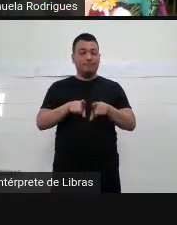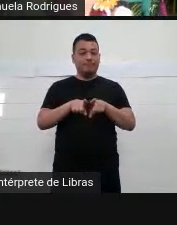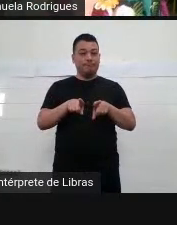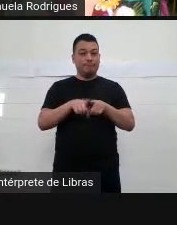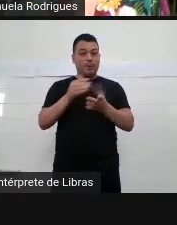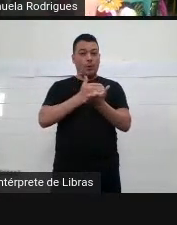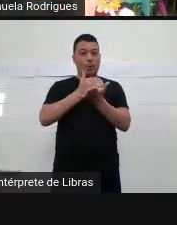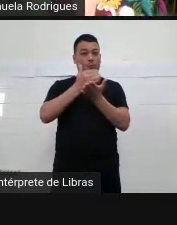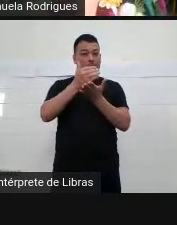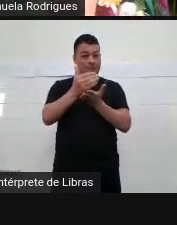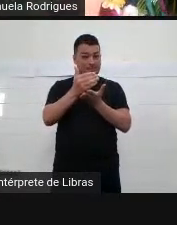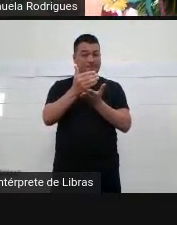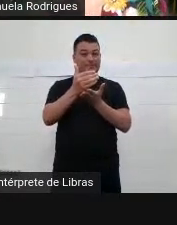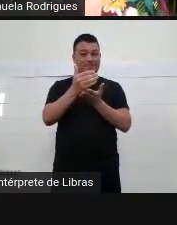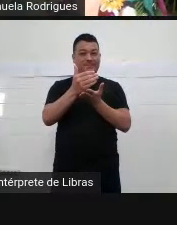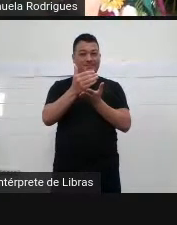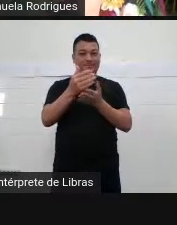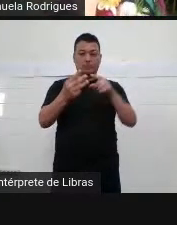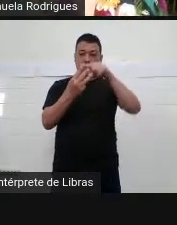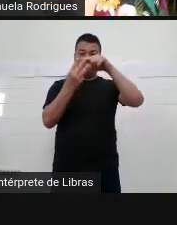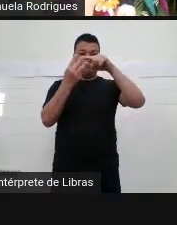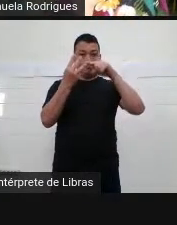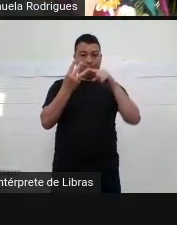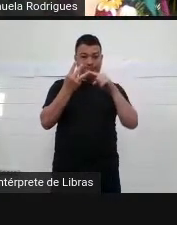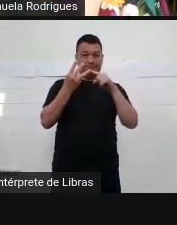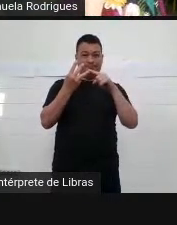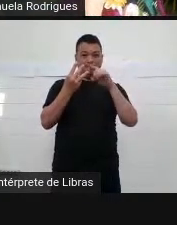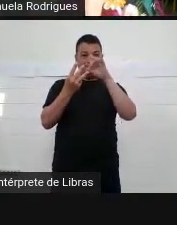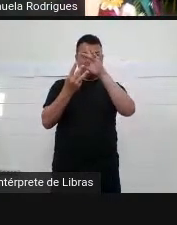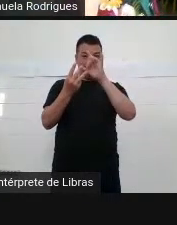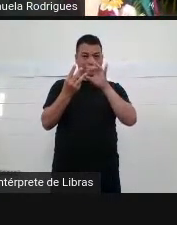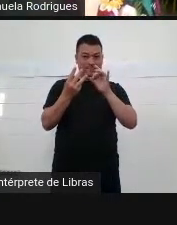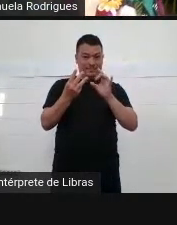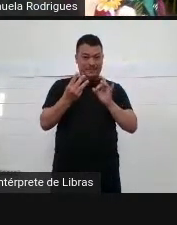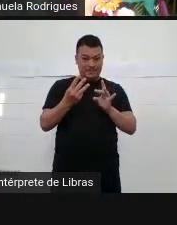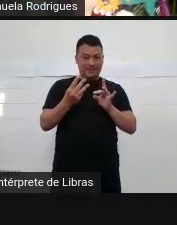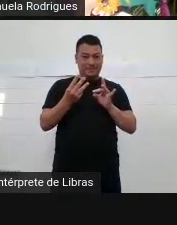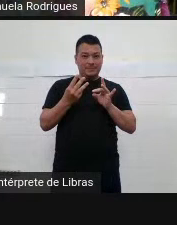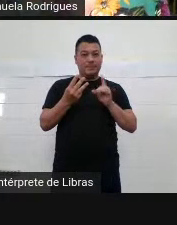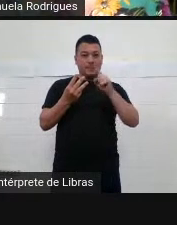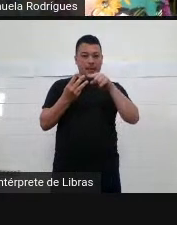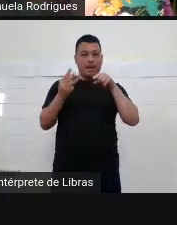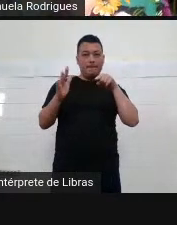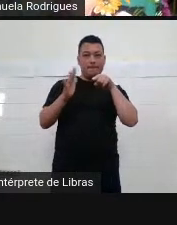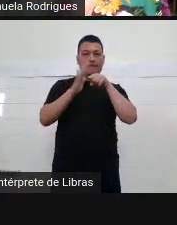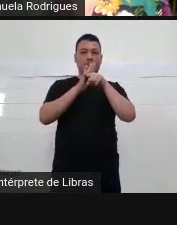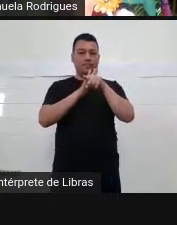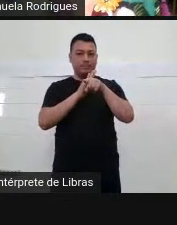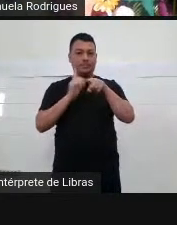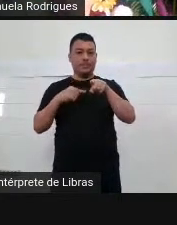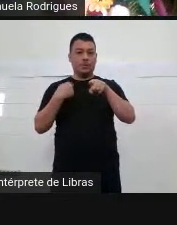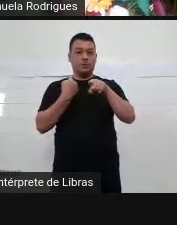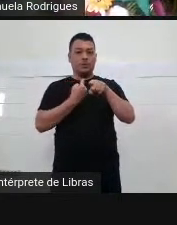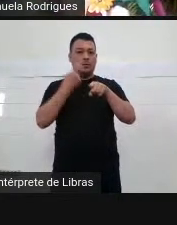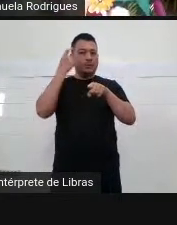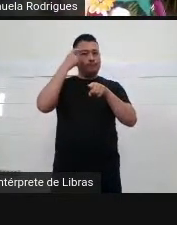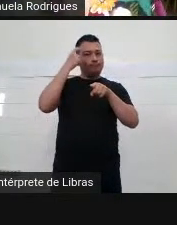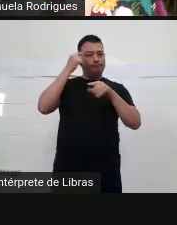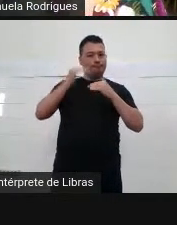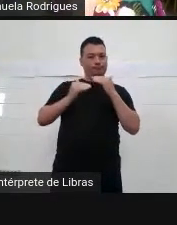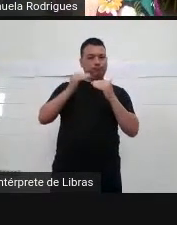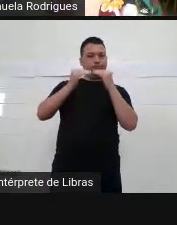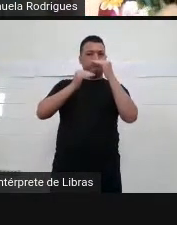justamente de três questões, né, como se diz, são as perguntas que nos movem.